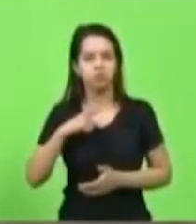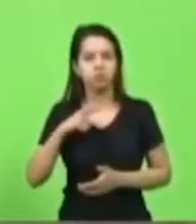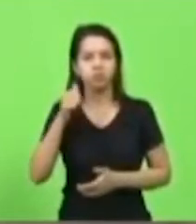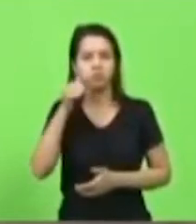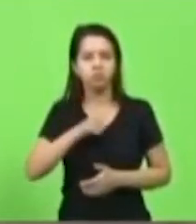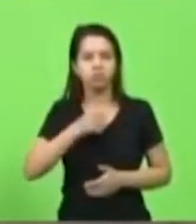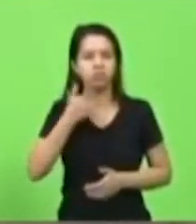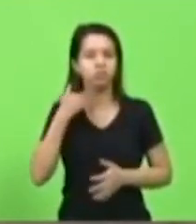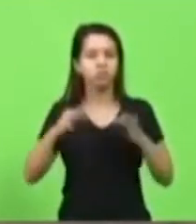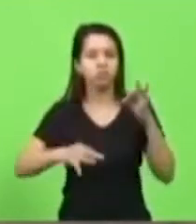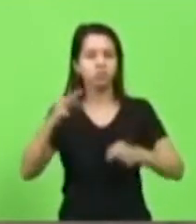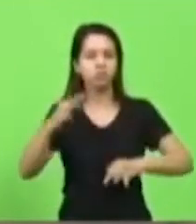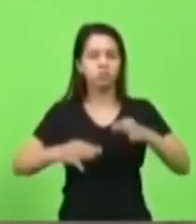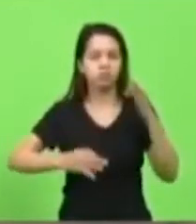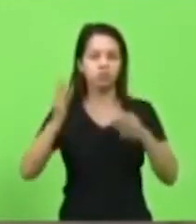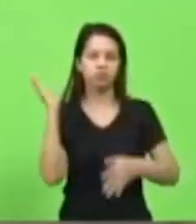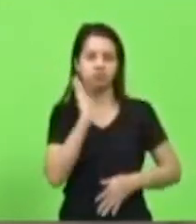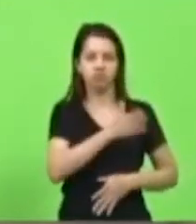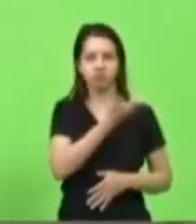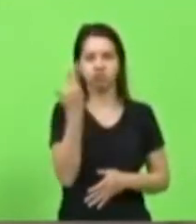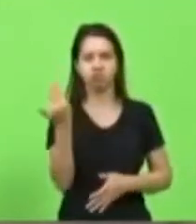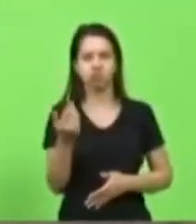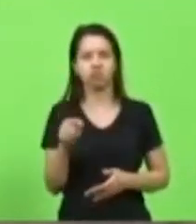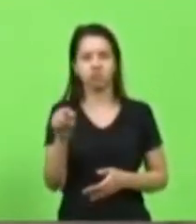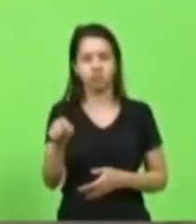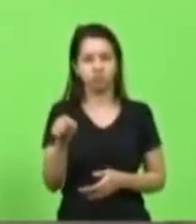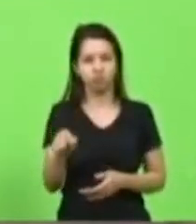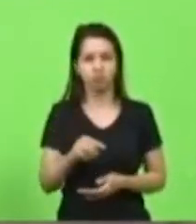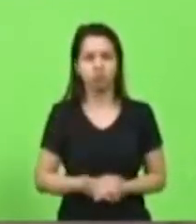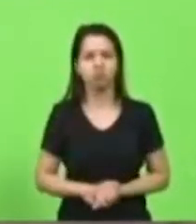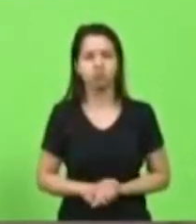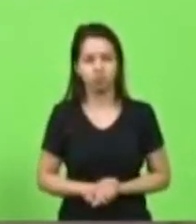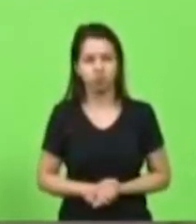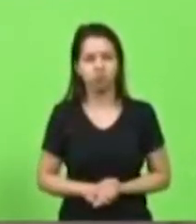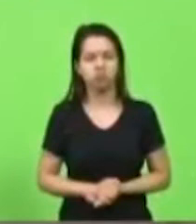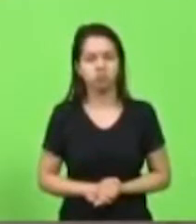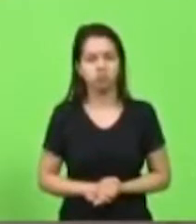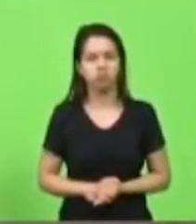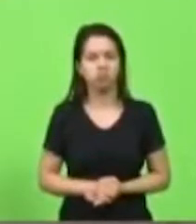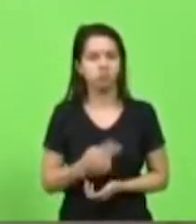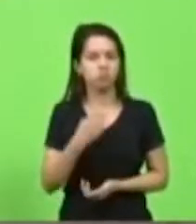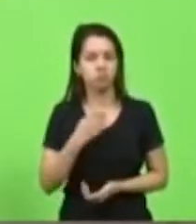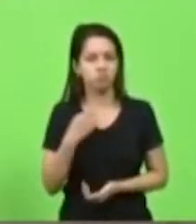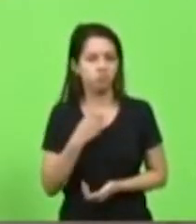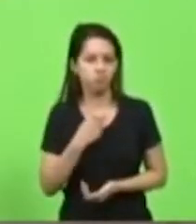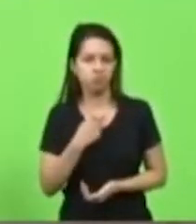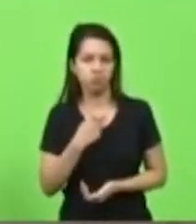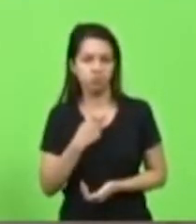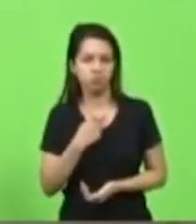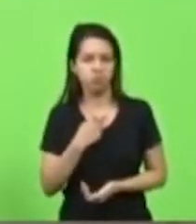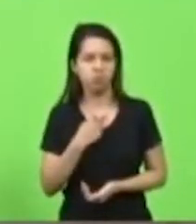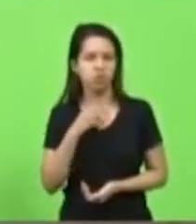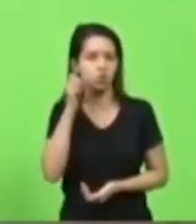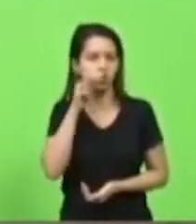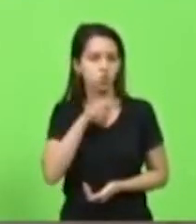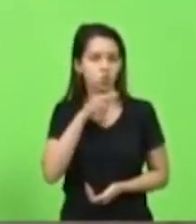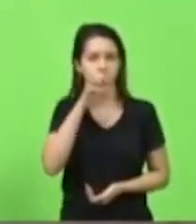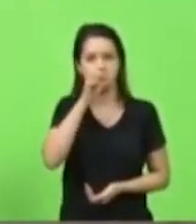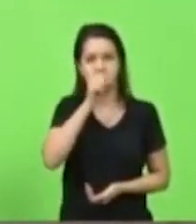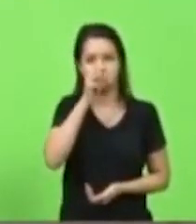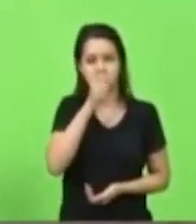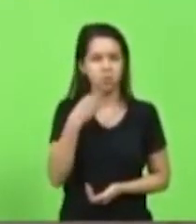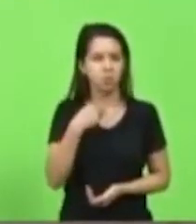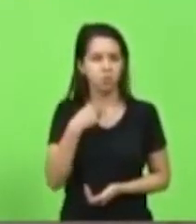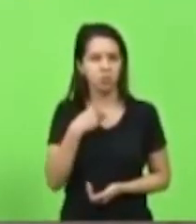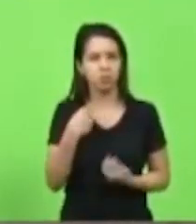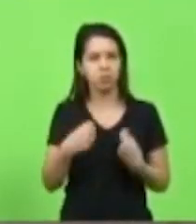é tapa na cara o tempo inteiro desses agentes. Né? Não pode suco de laranja tem que ser natural,